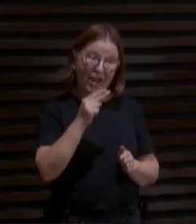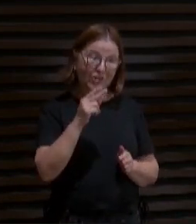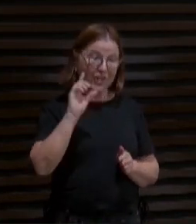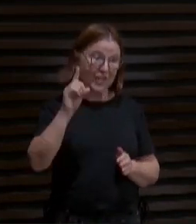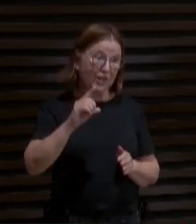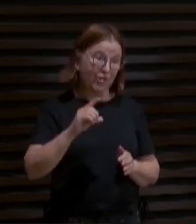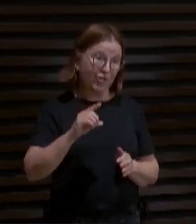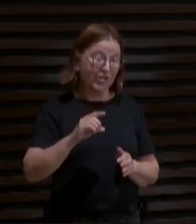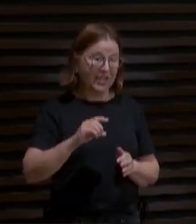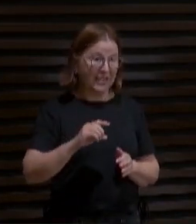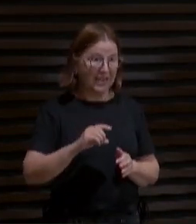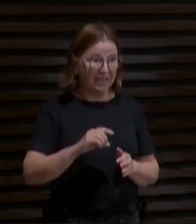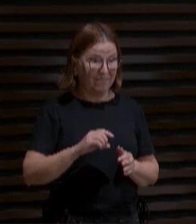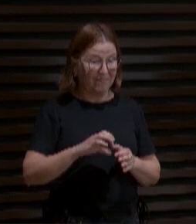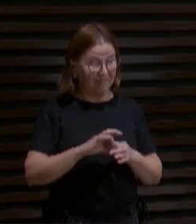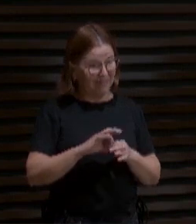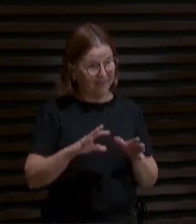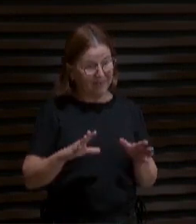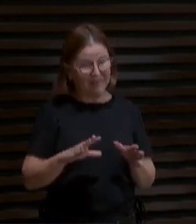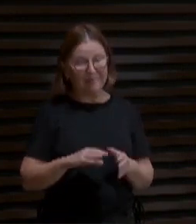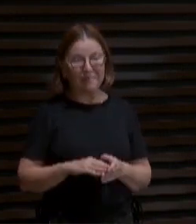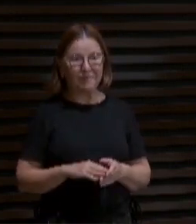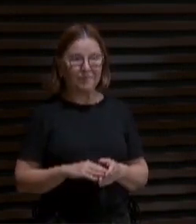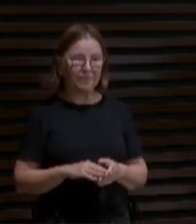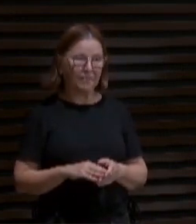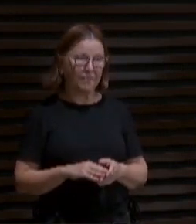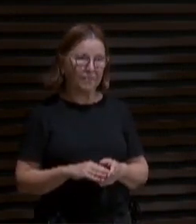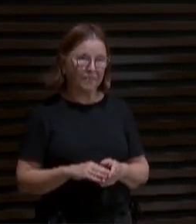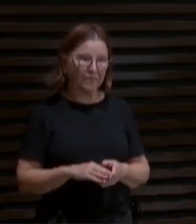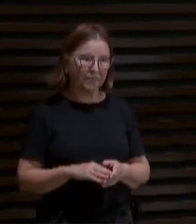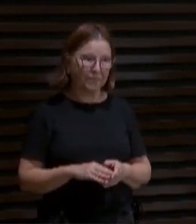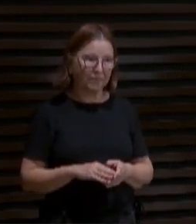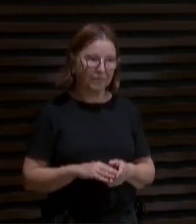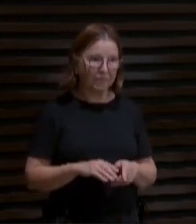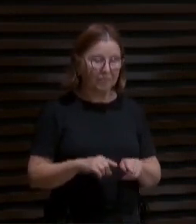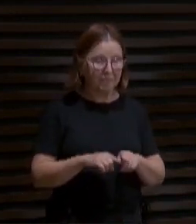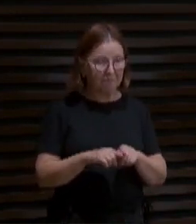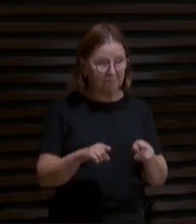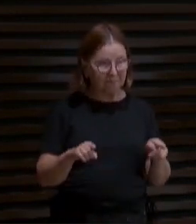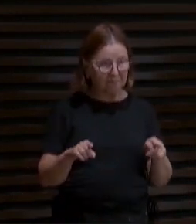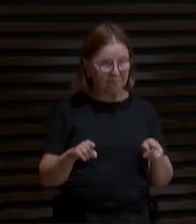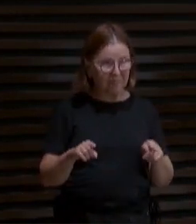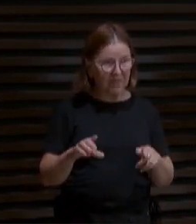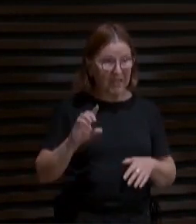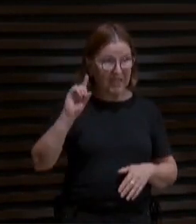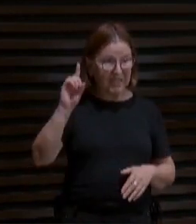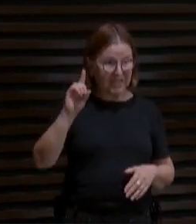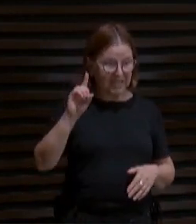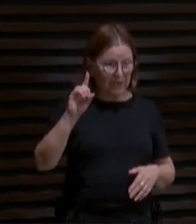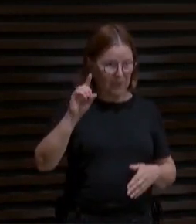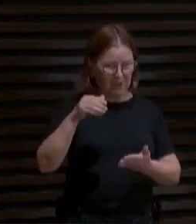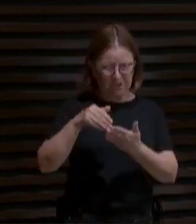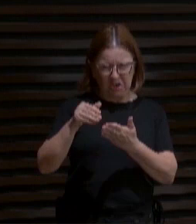Mas aí Deus teve que tirar Ló de lá no